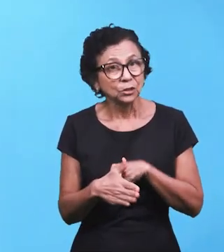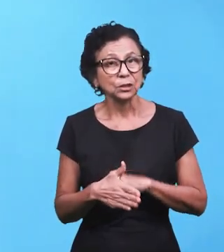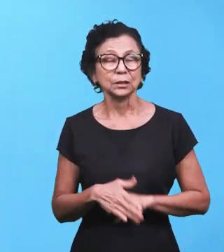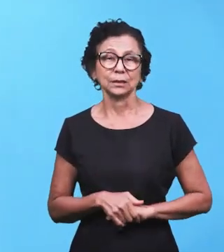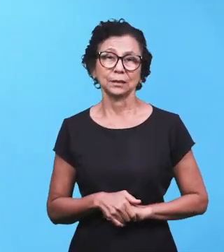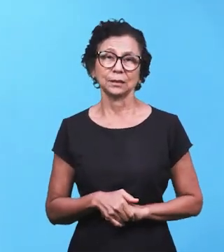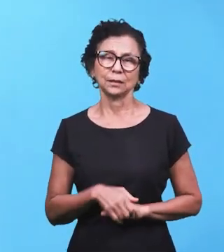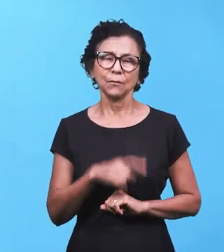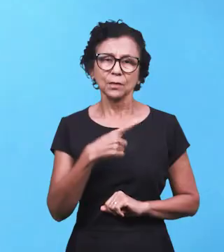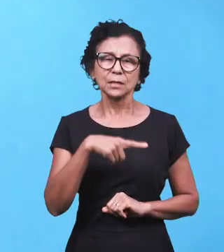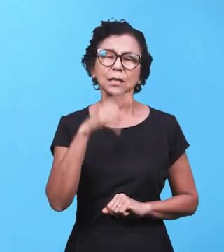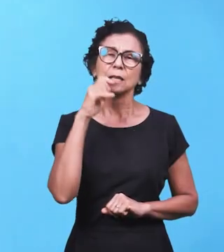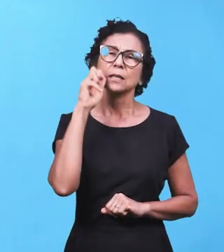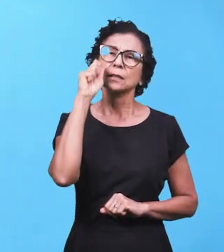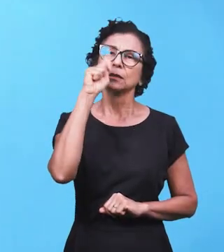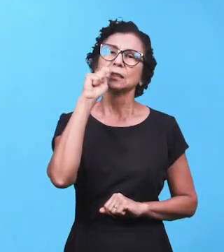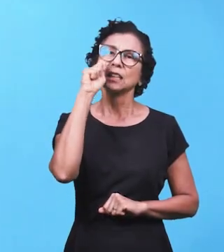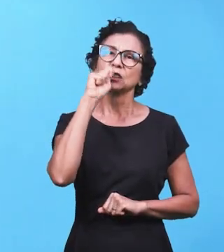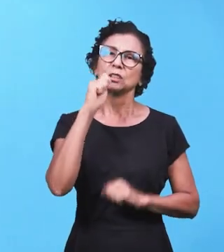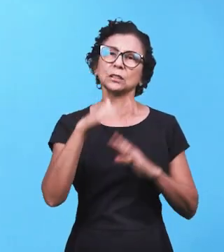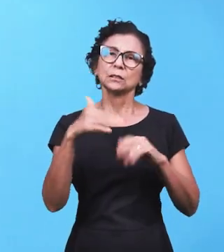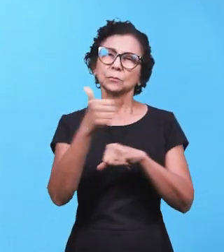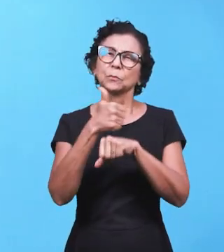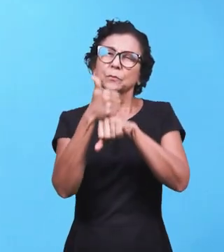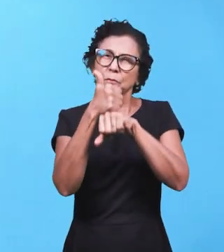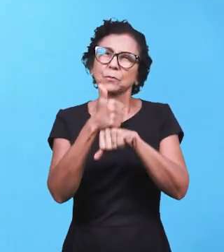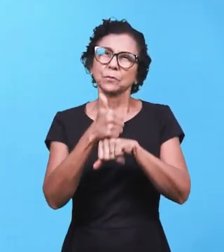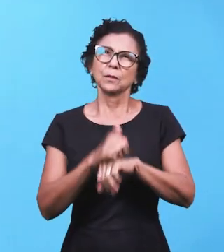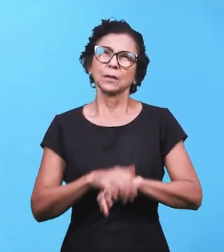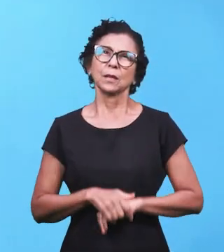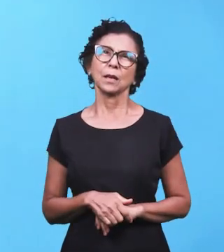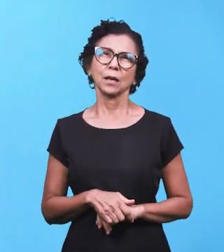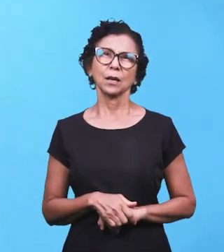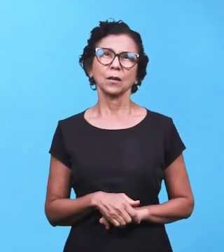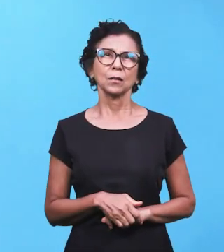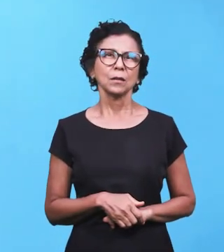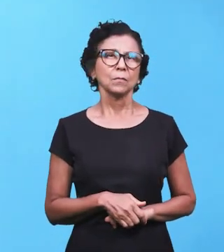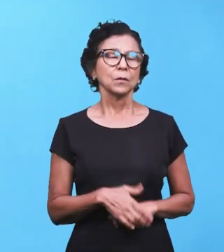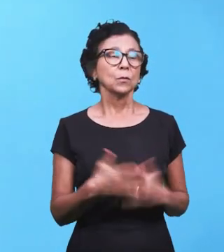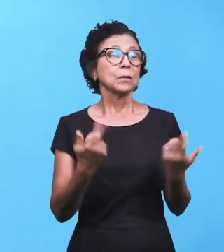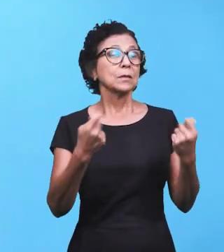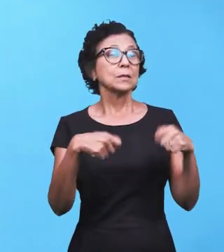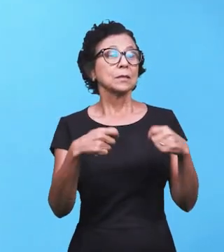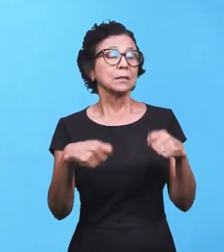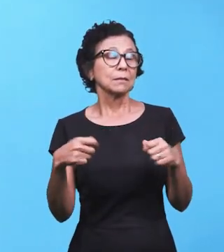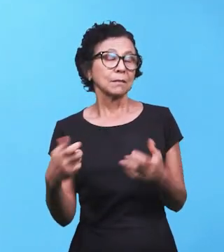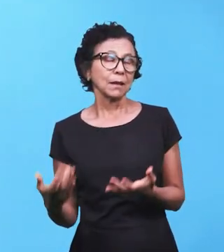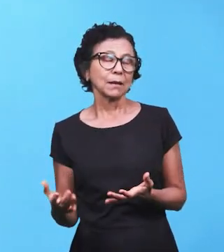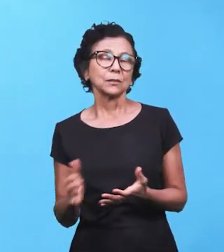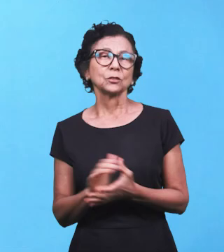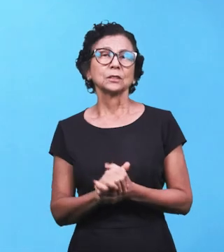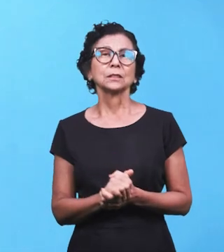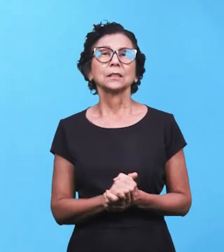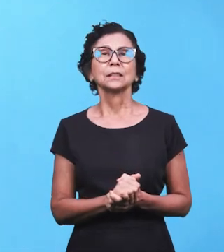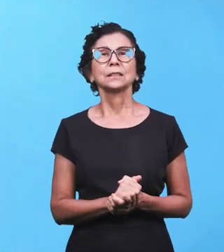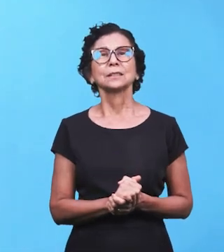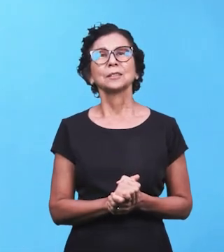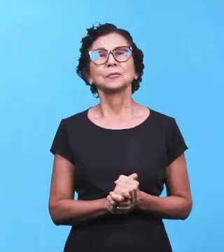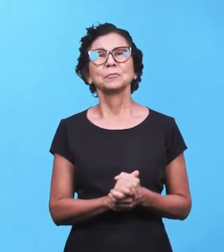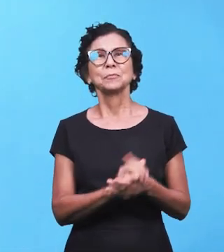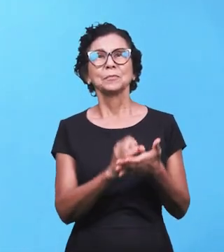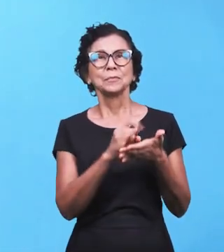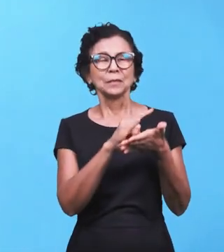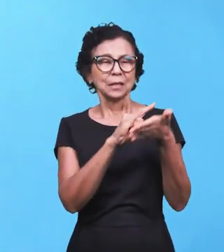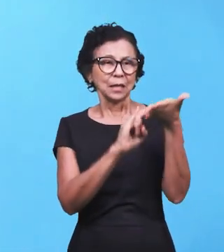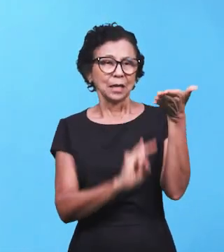procure orientação do profissional para saber exatamente, né, o que ele precisa para o caso dele, e leia a bula. A bula é